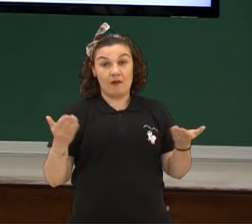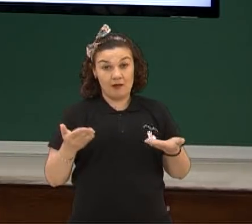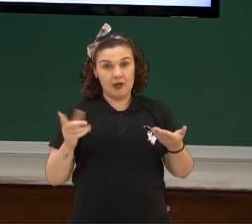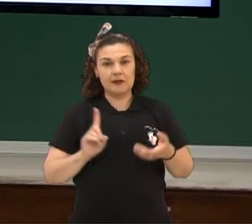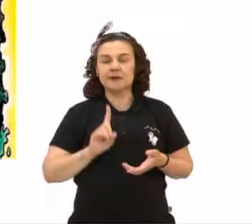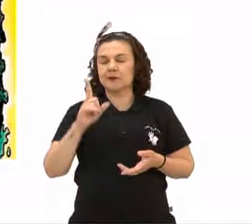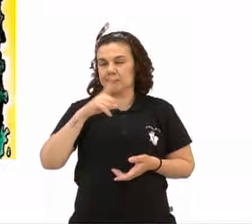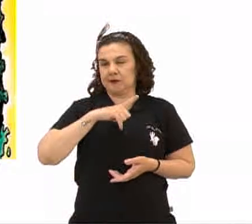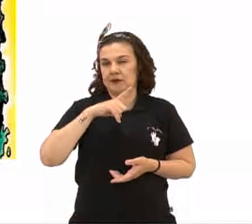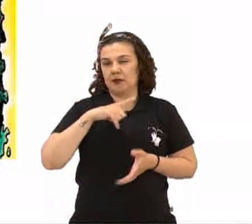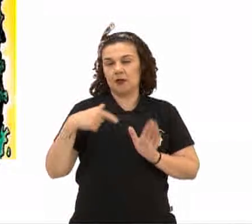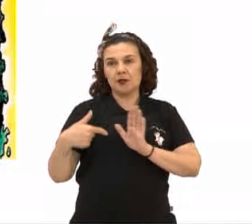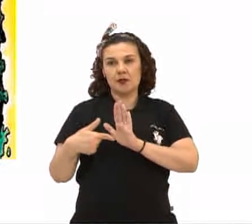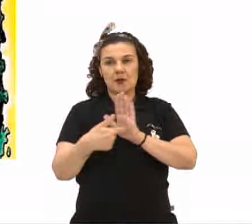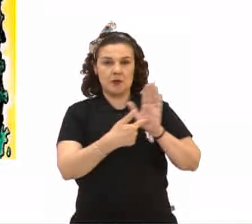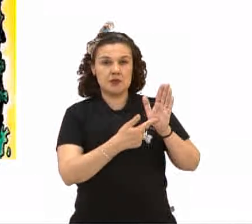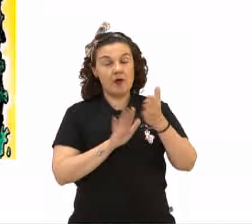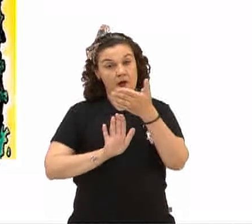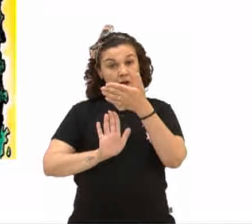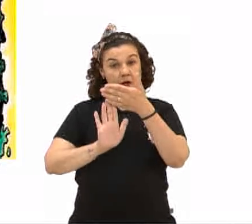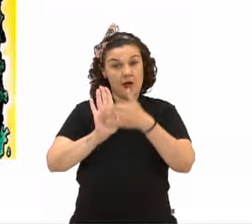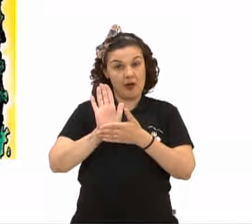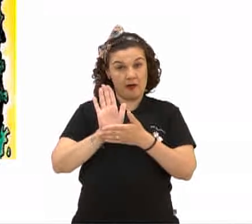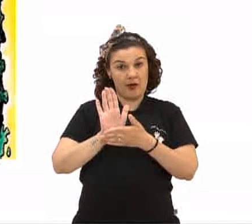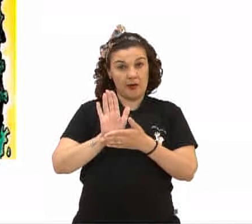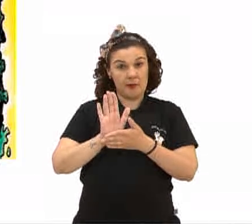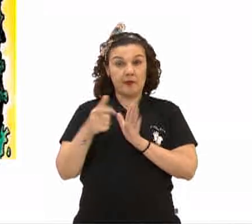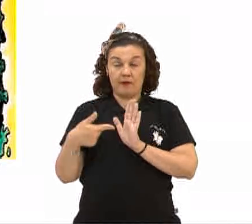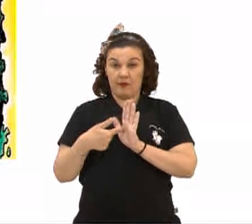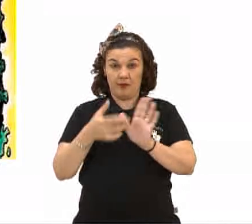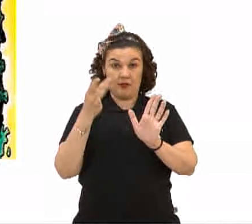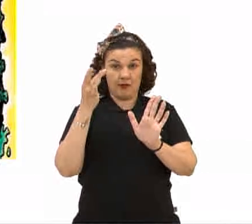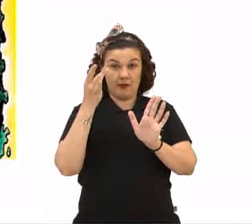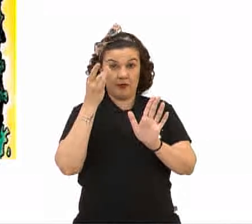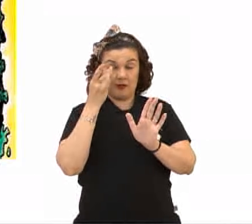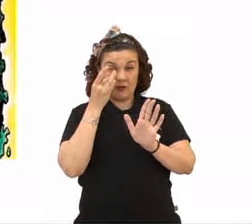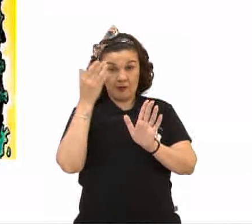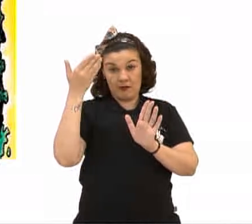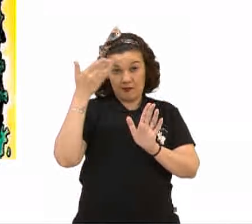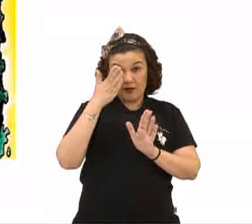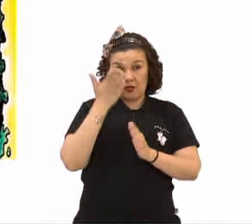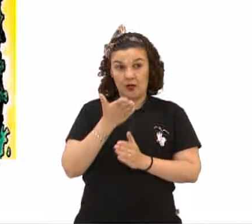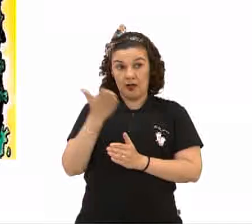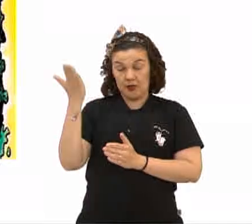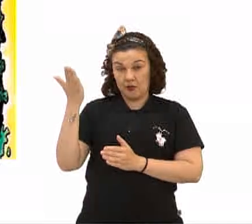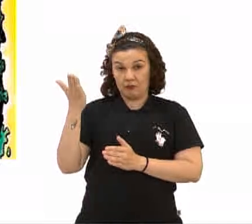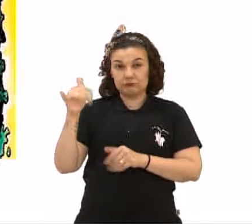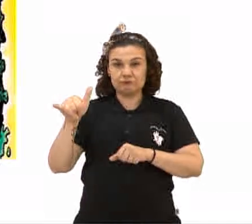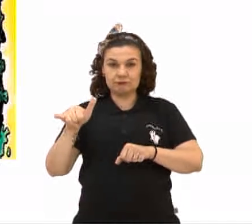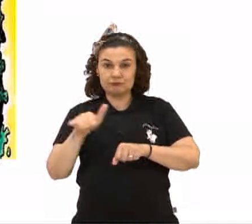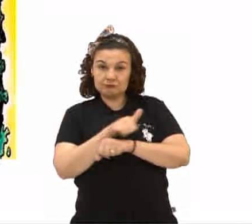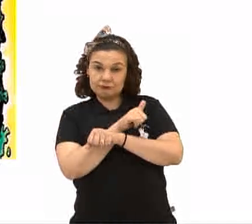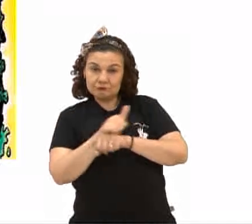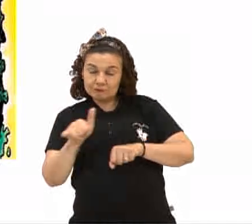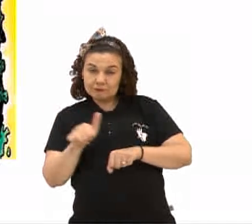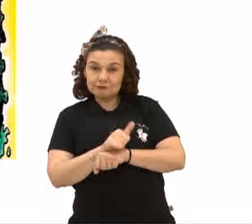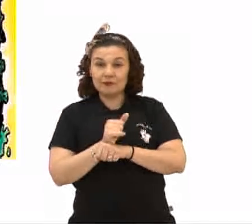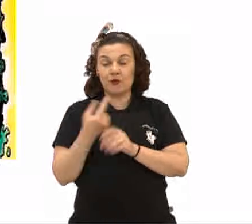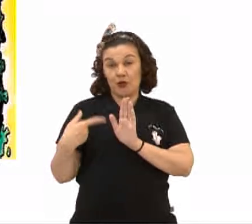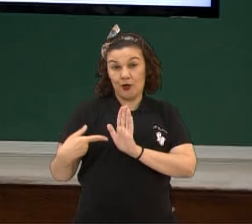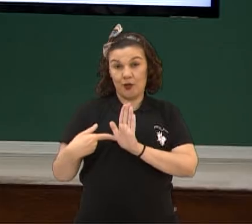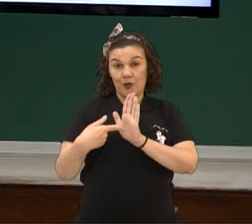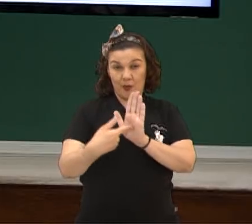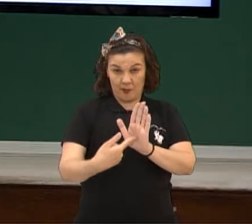também verificando a capa dos quadrinhos, nós já conseguimos identificar a presença desses recursos, né? Principalmente no que envolve